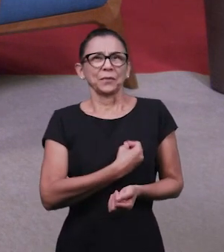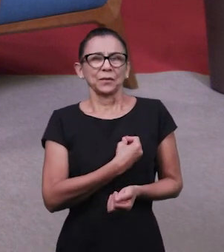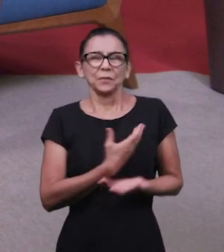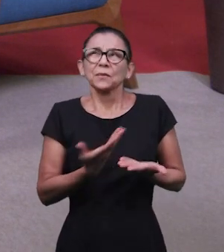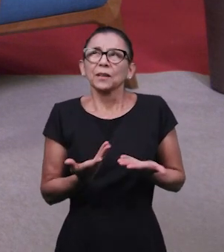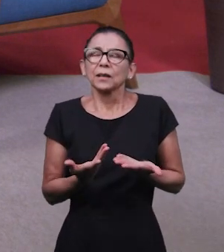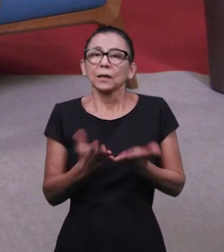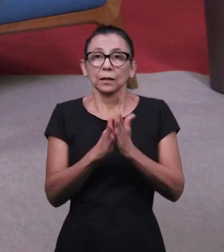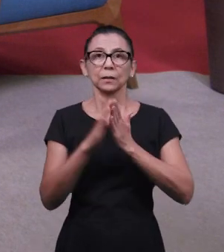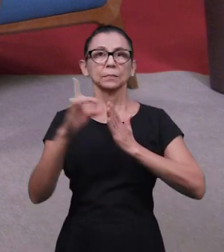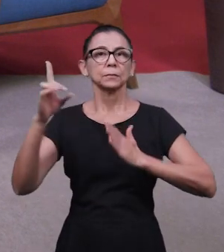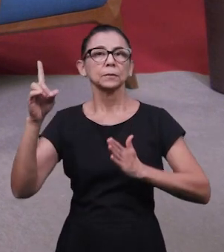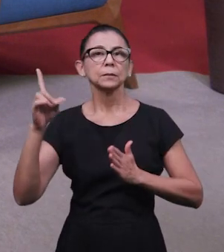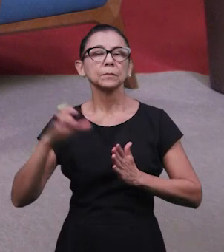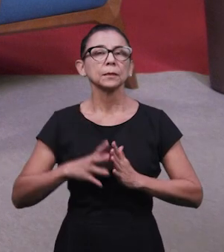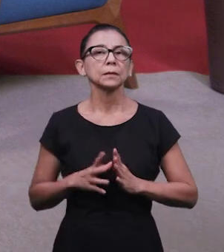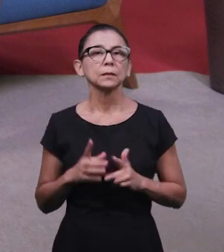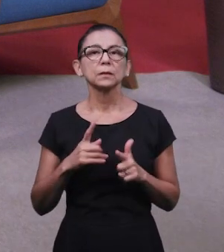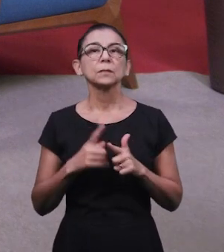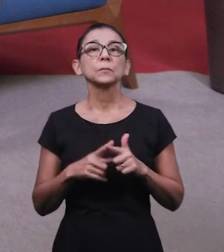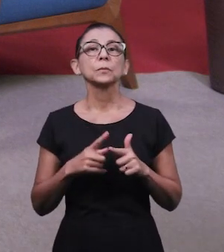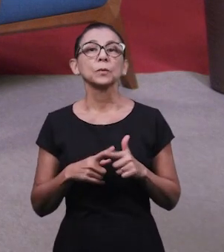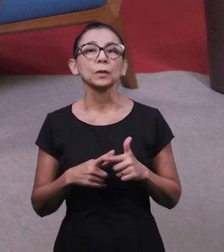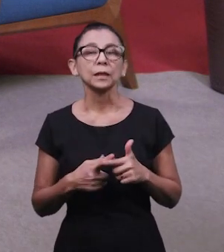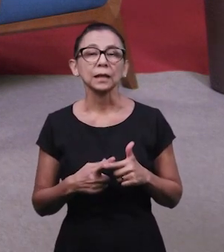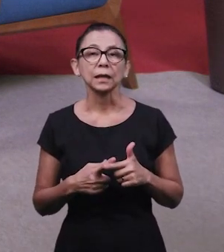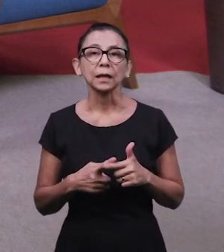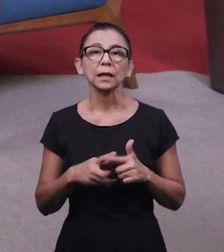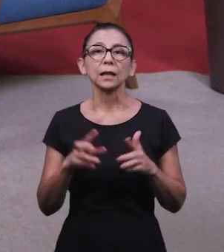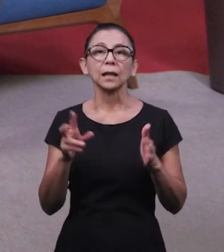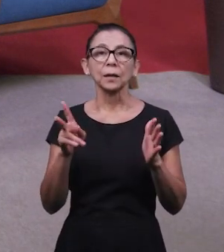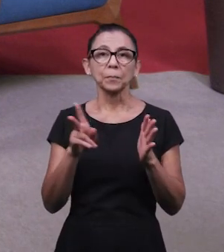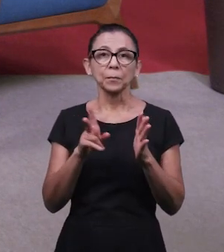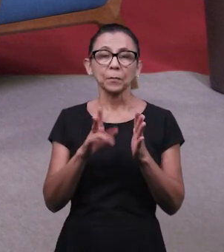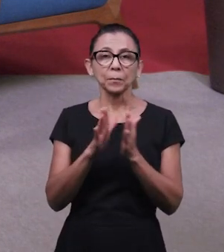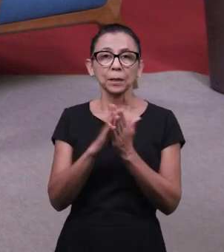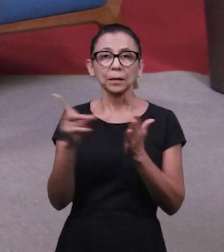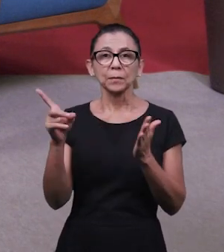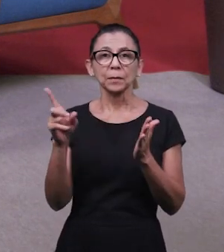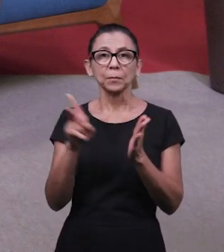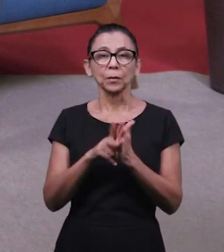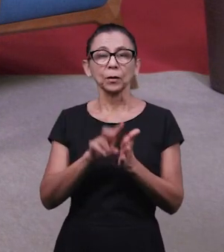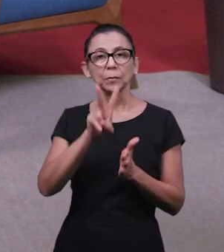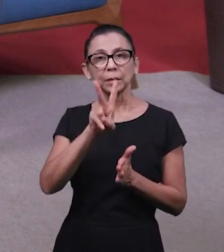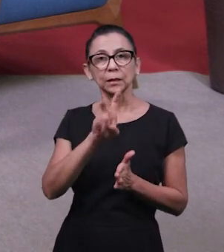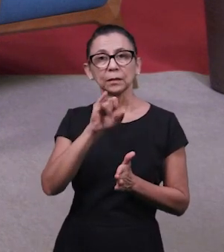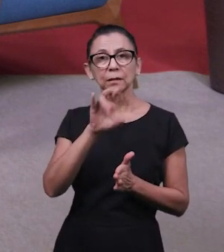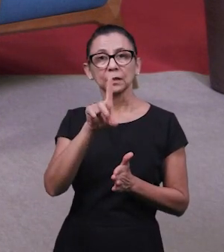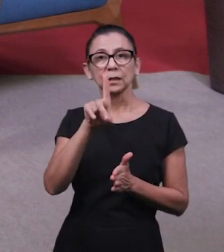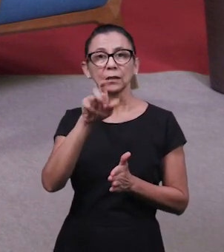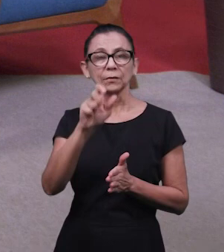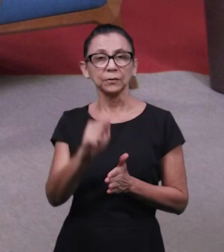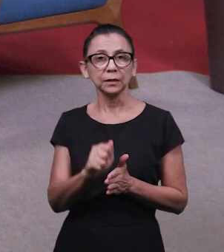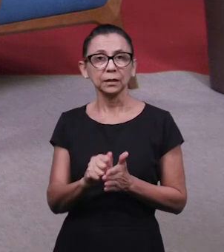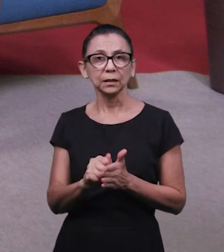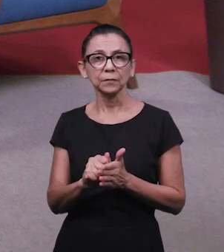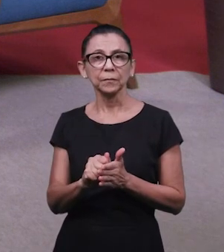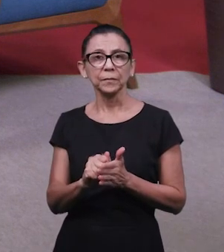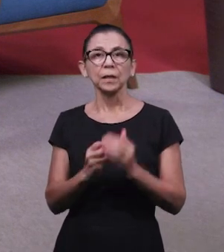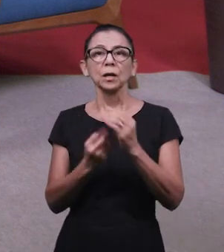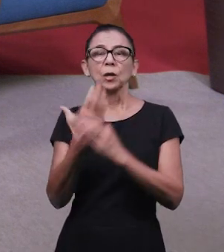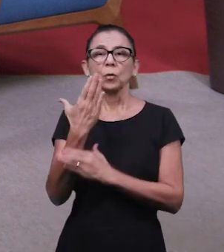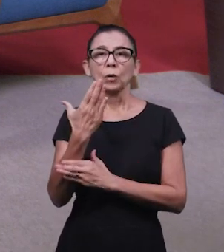convencimento humano. E outra coisa, né? A palavra de Deus é viva e eficaz. Mas aí a pessoa pode perguntar